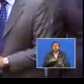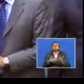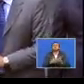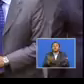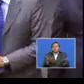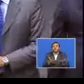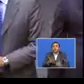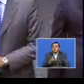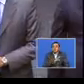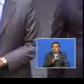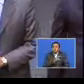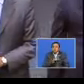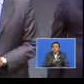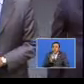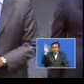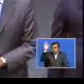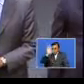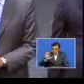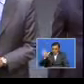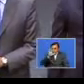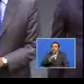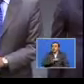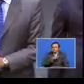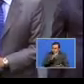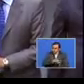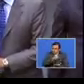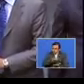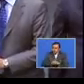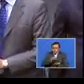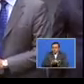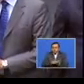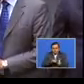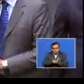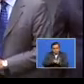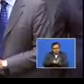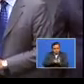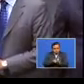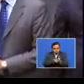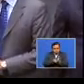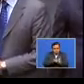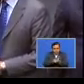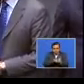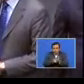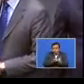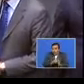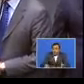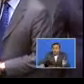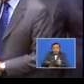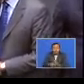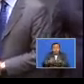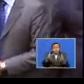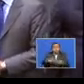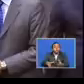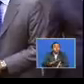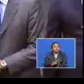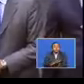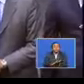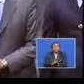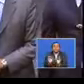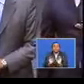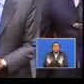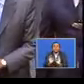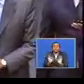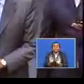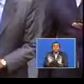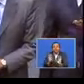Federal, essa Polícia Federal competente, não é? Investiga e não chega a lugar nenhum. Então eu lamento